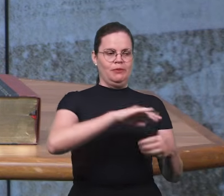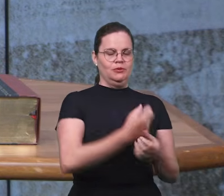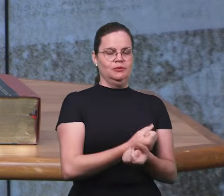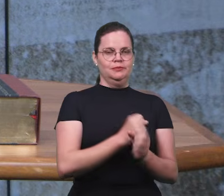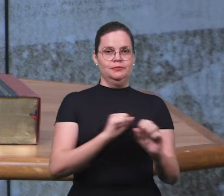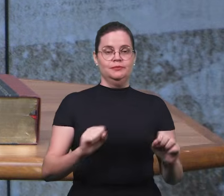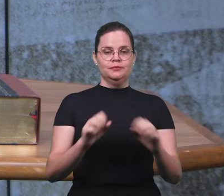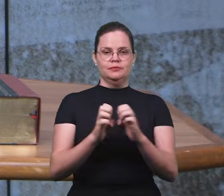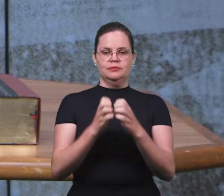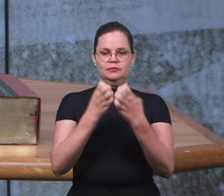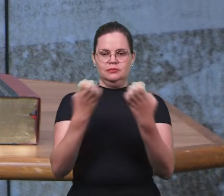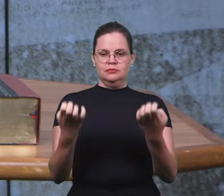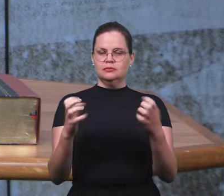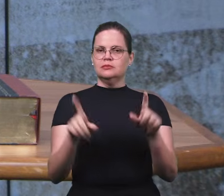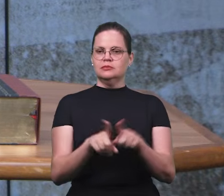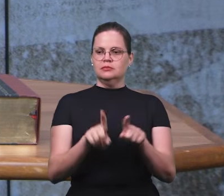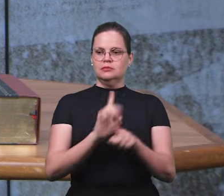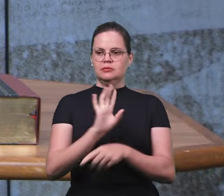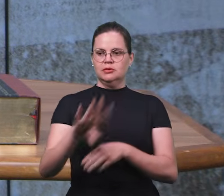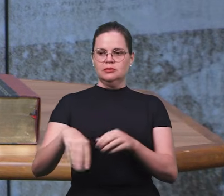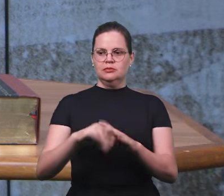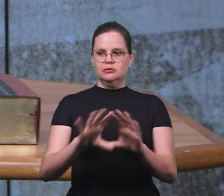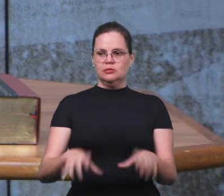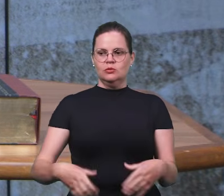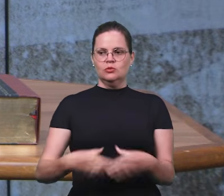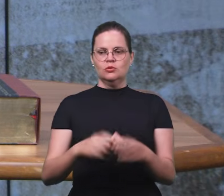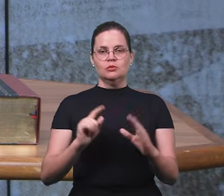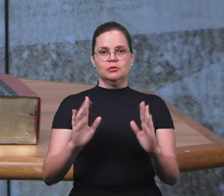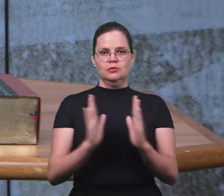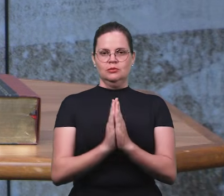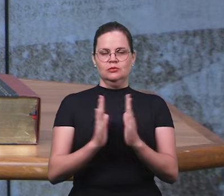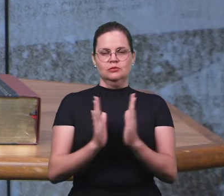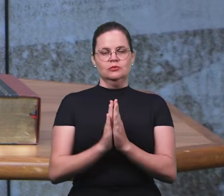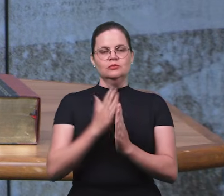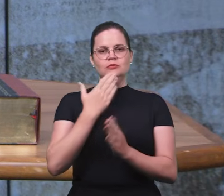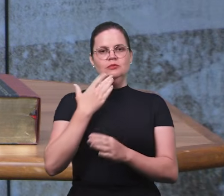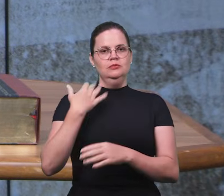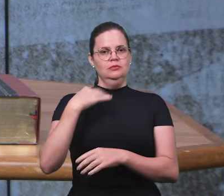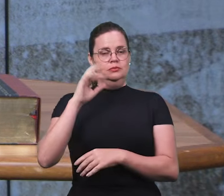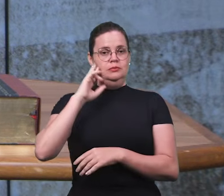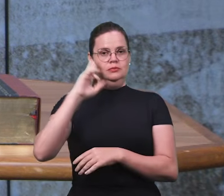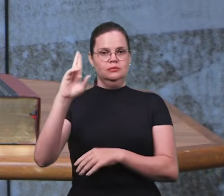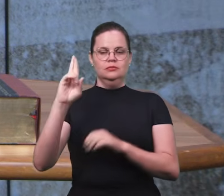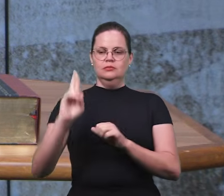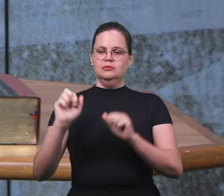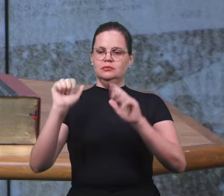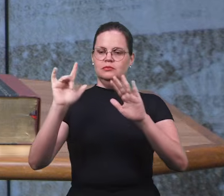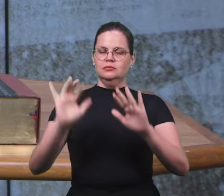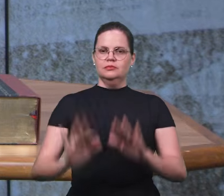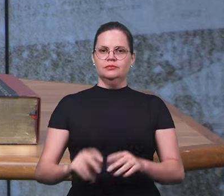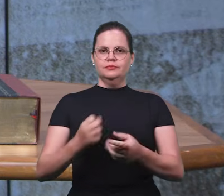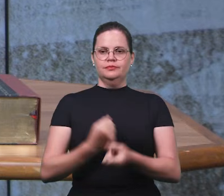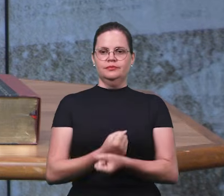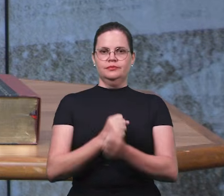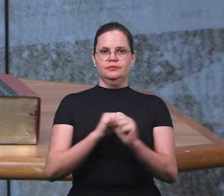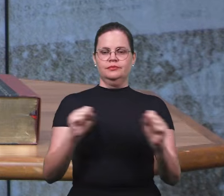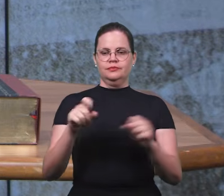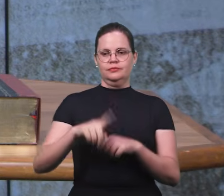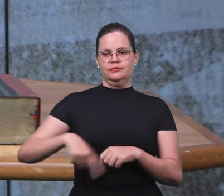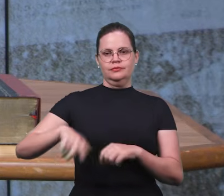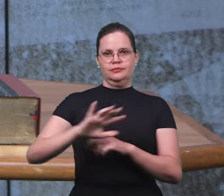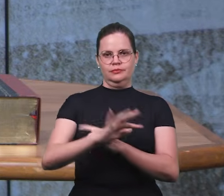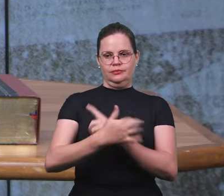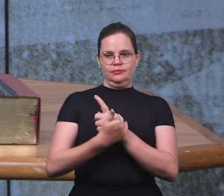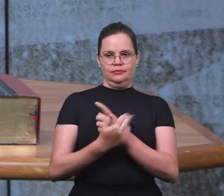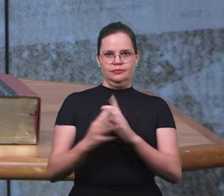veio ali junto com um grupo, orou ao Senhor e o Senhor deu livramento a eles no caminho. E